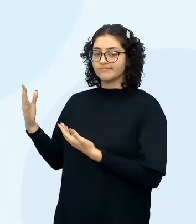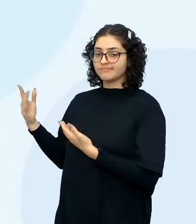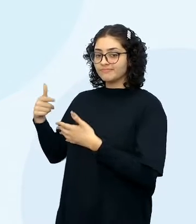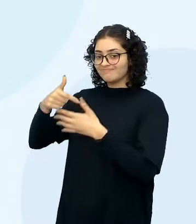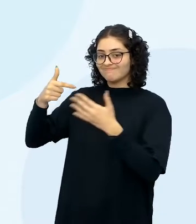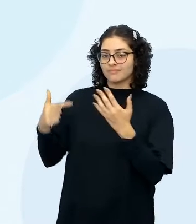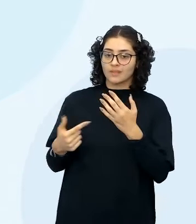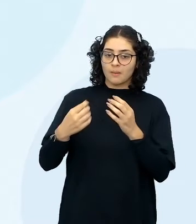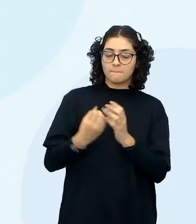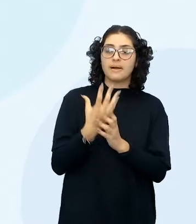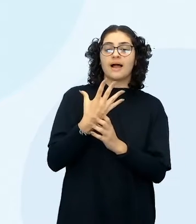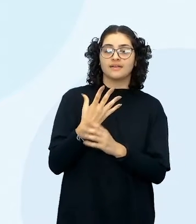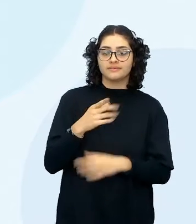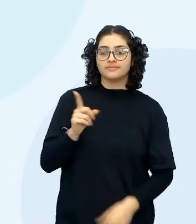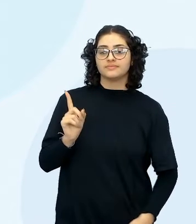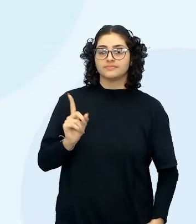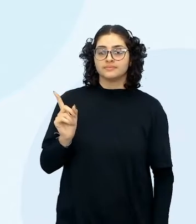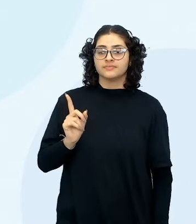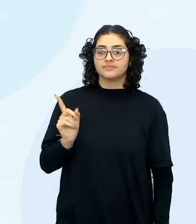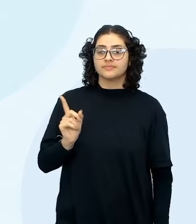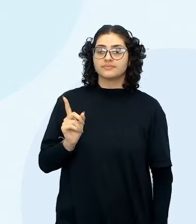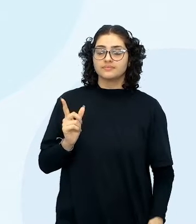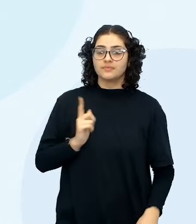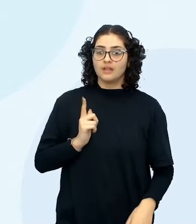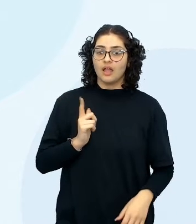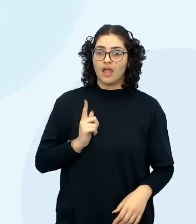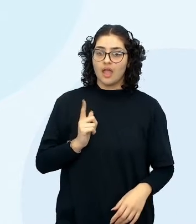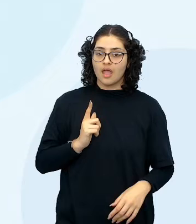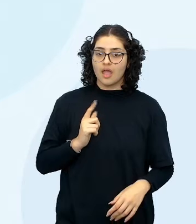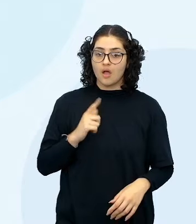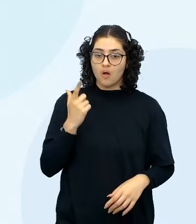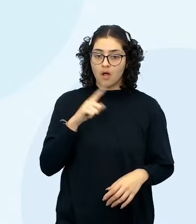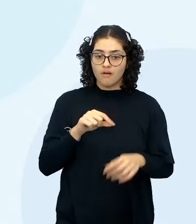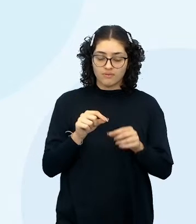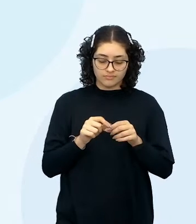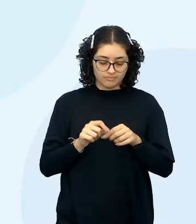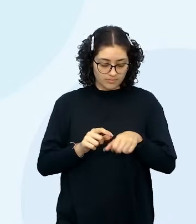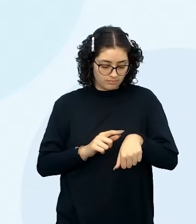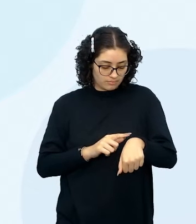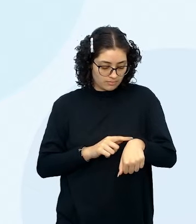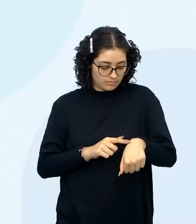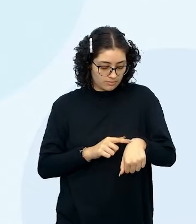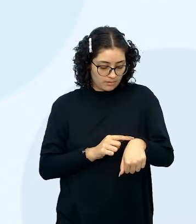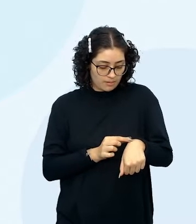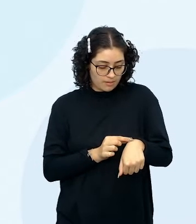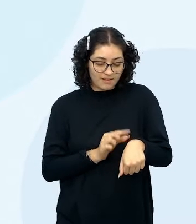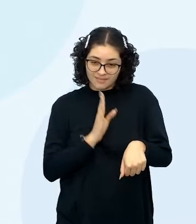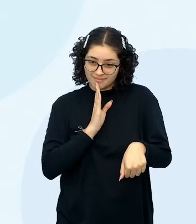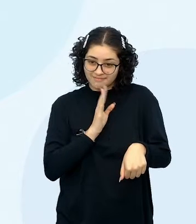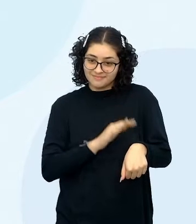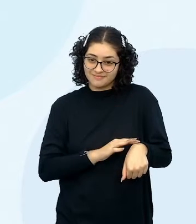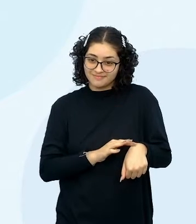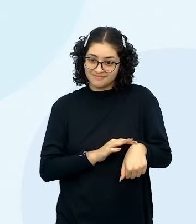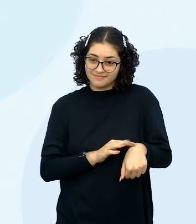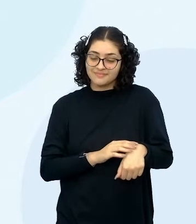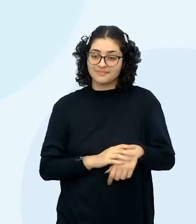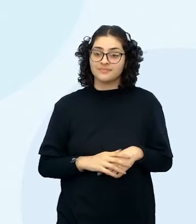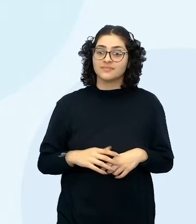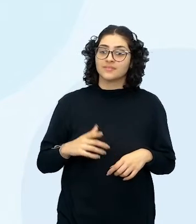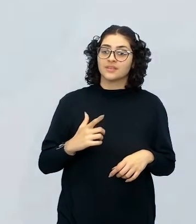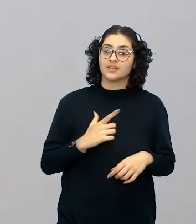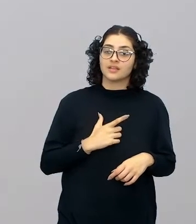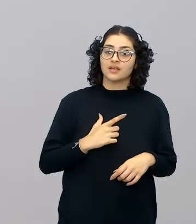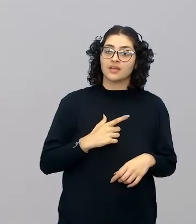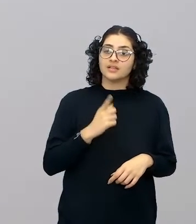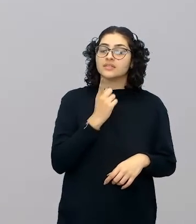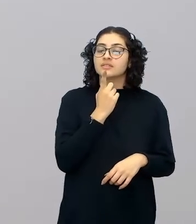fazer então com que haja a formação então dessa casquinha. E a partir daí, então, há o